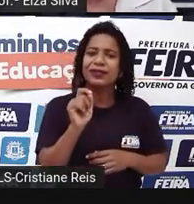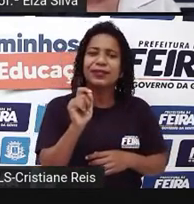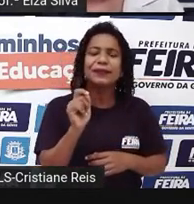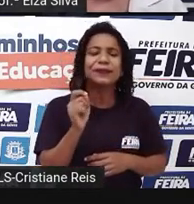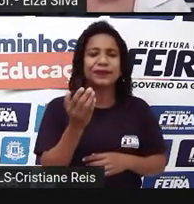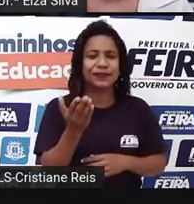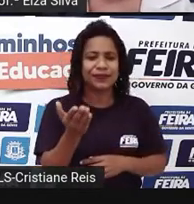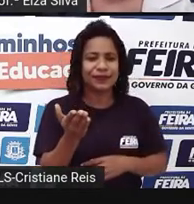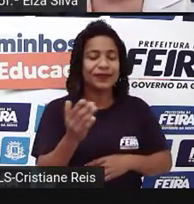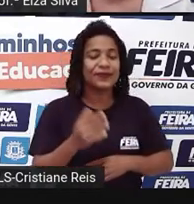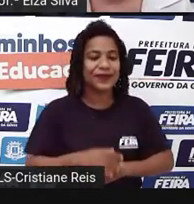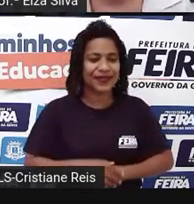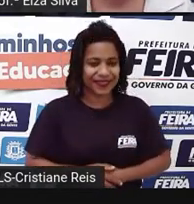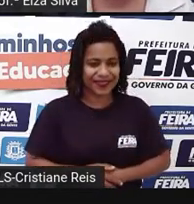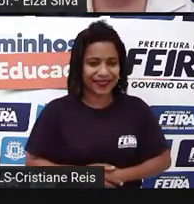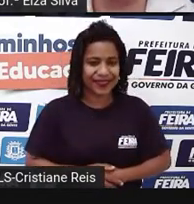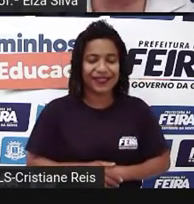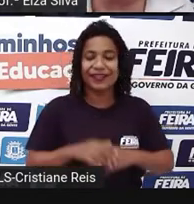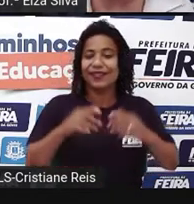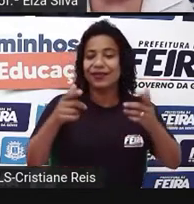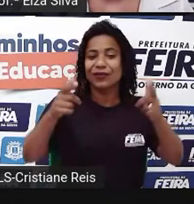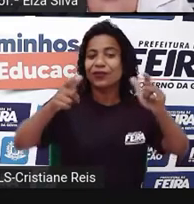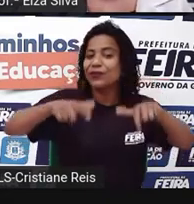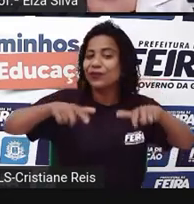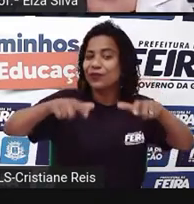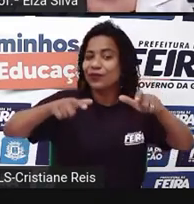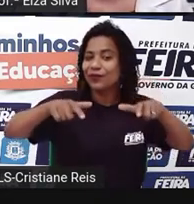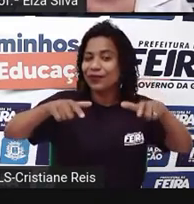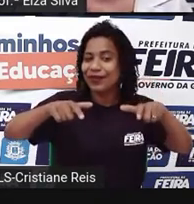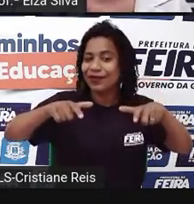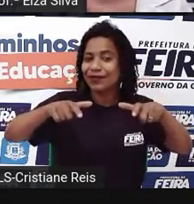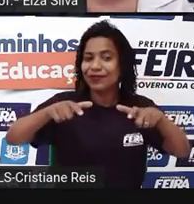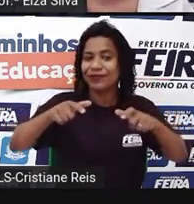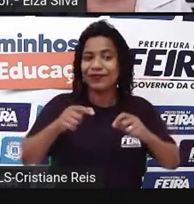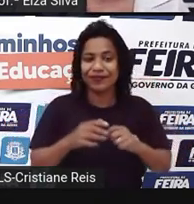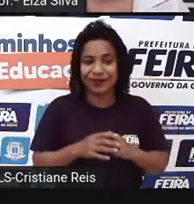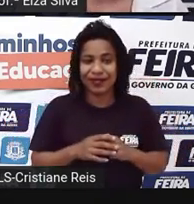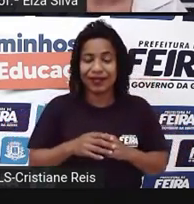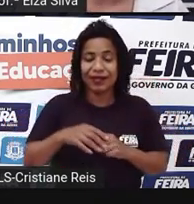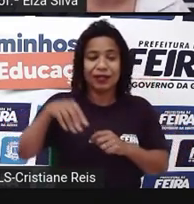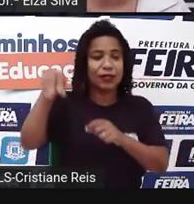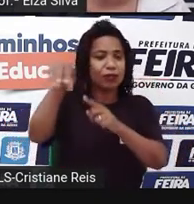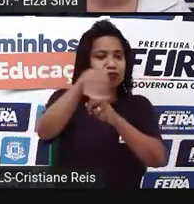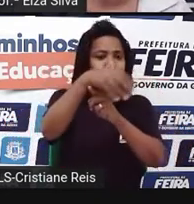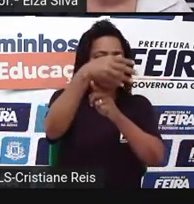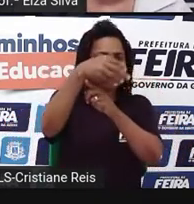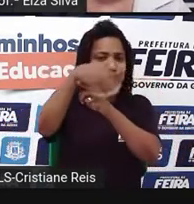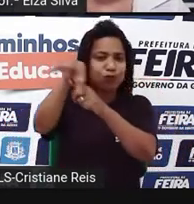verdade, né? É porque este é o lugar de colocar os sinos da igreja.